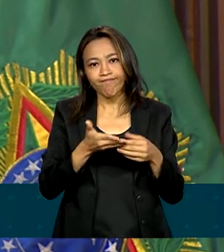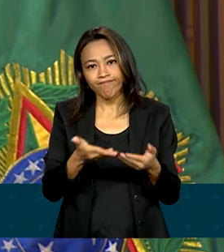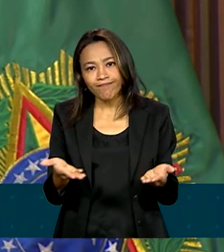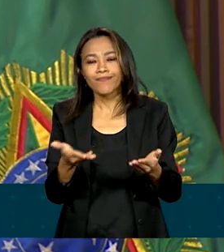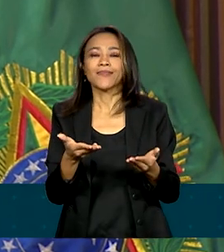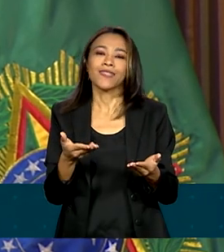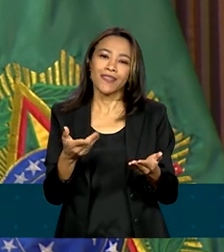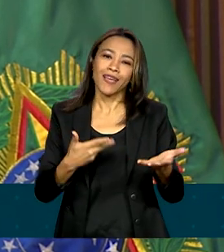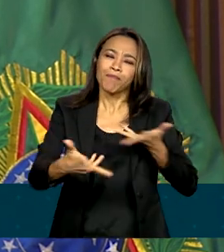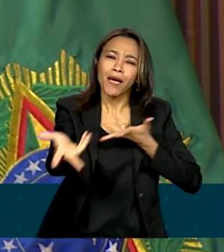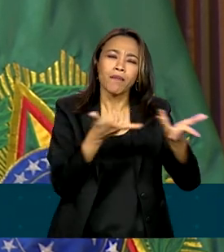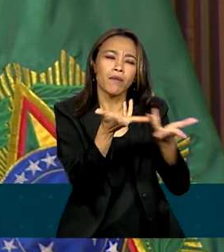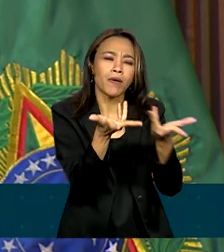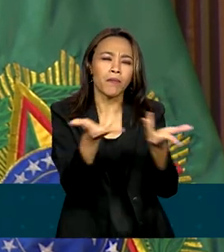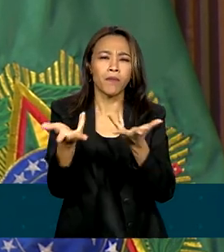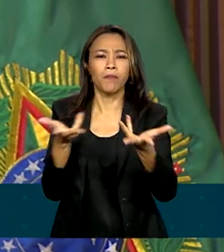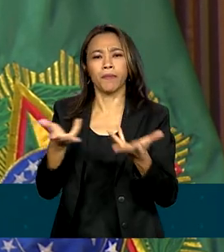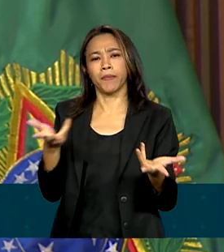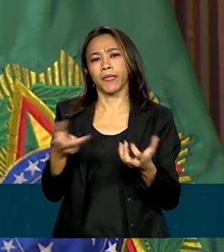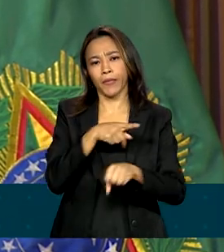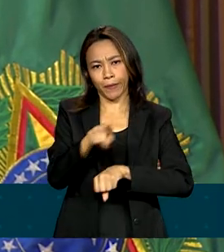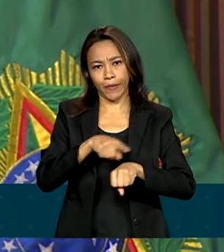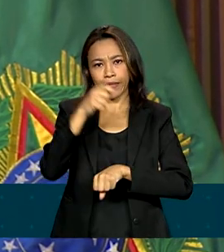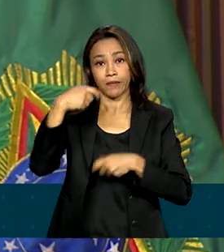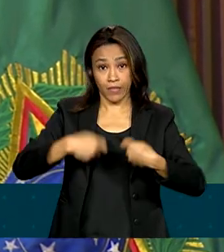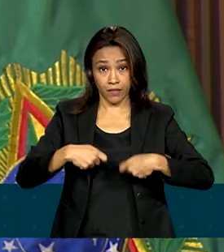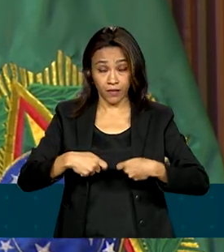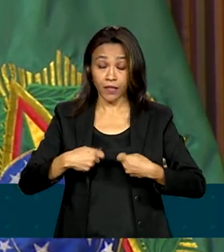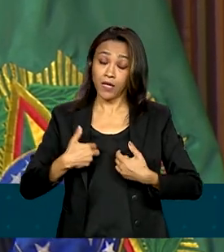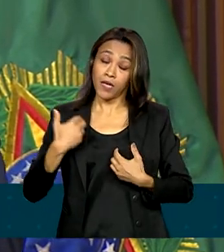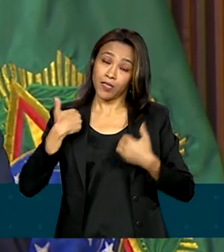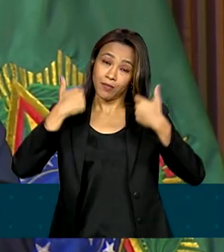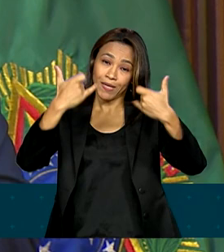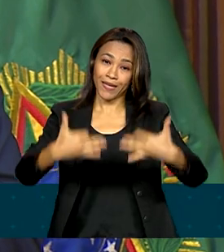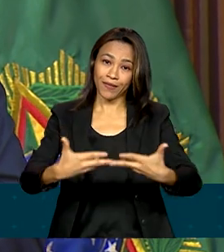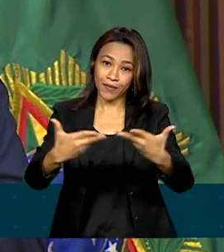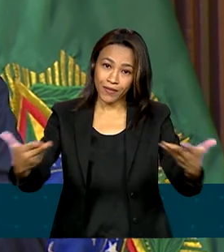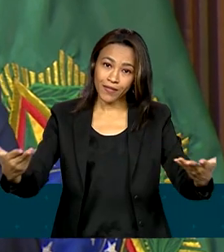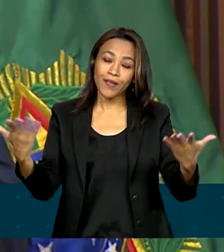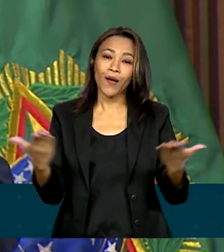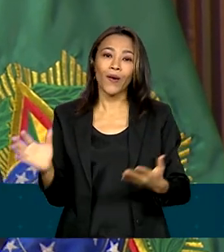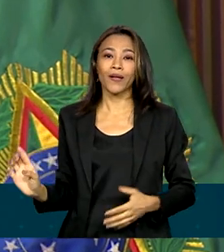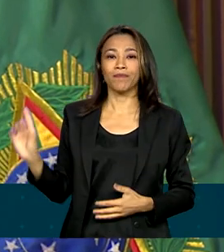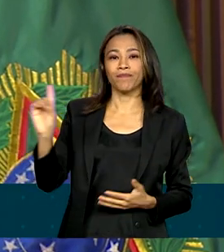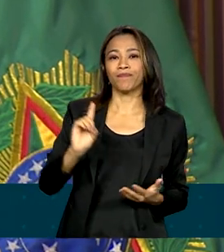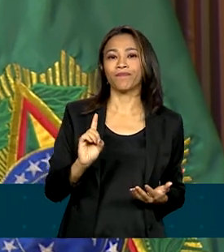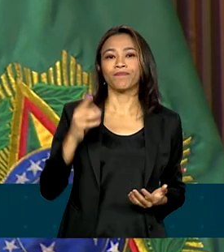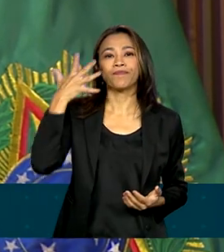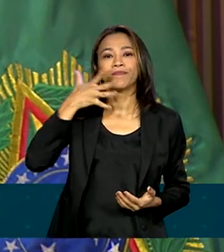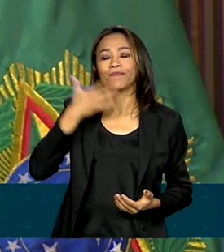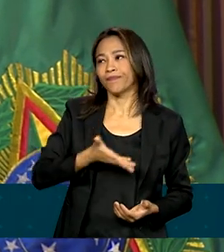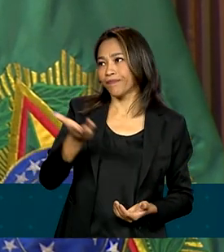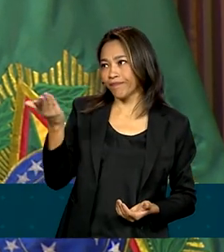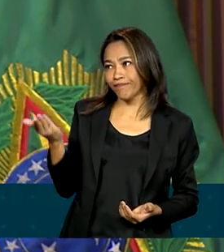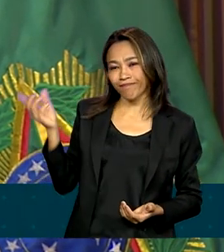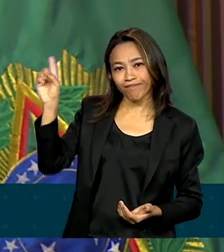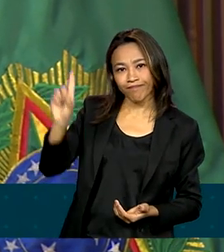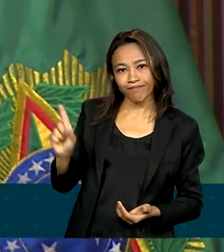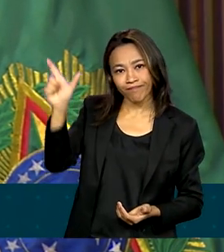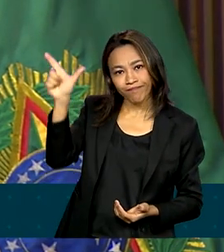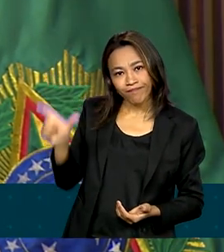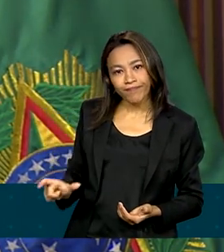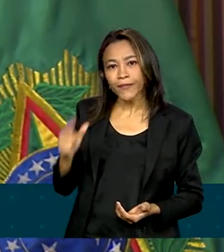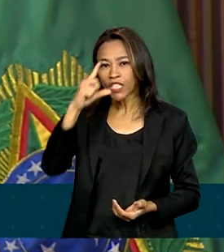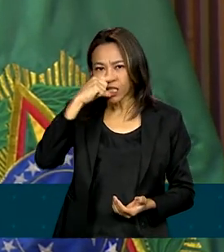coisa muito civilizada que o Brasil precisa. Dito isso, eu vou passar a palavra para o meu companheiro Geraldo